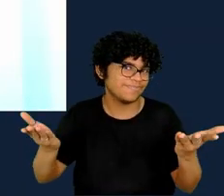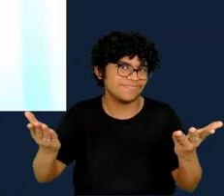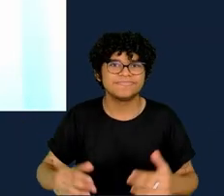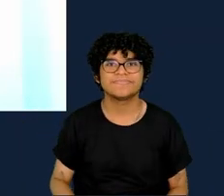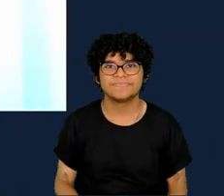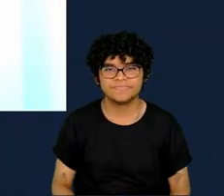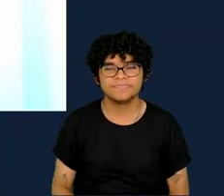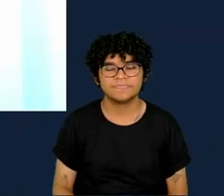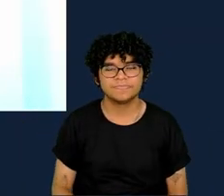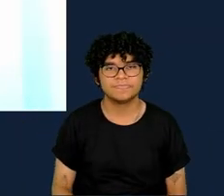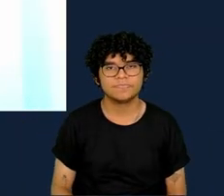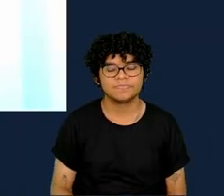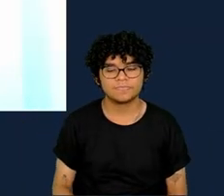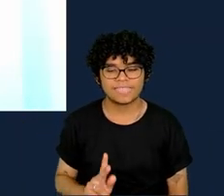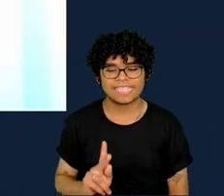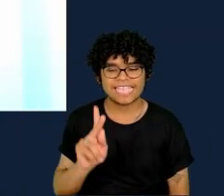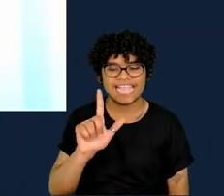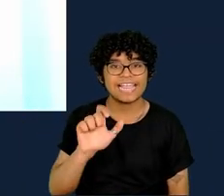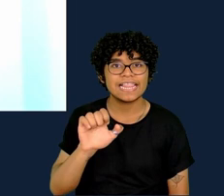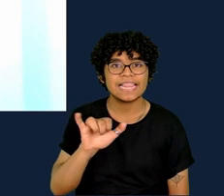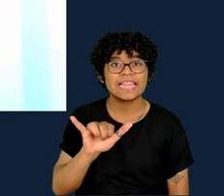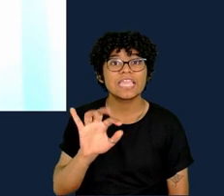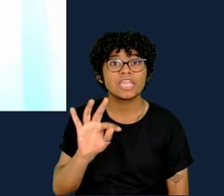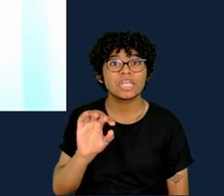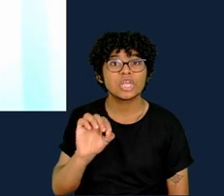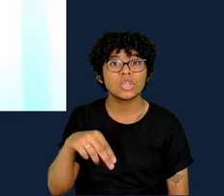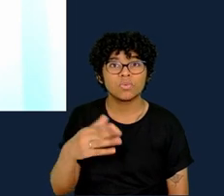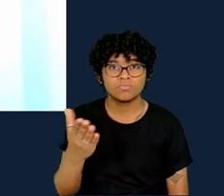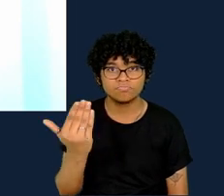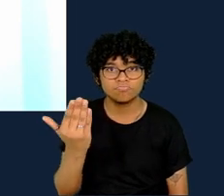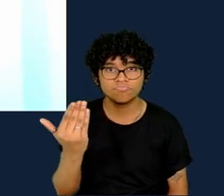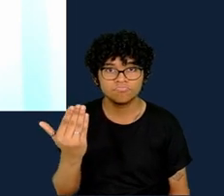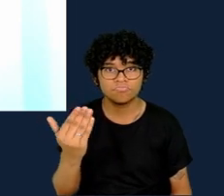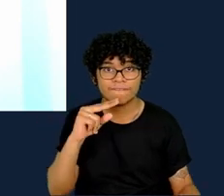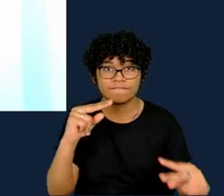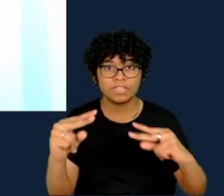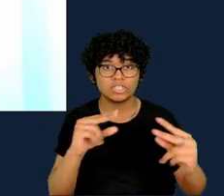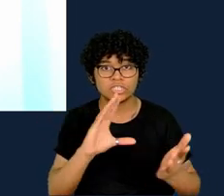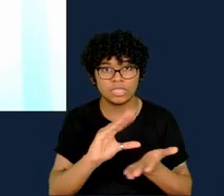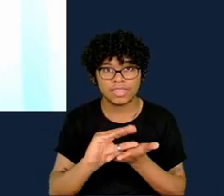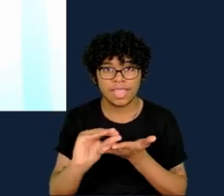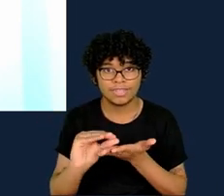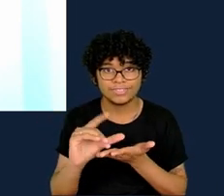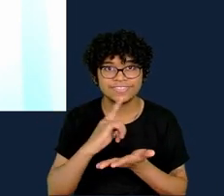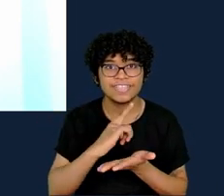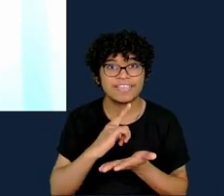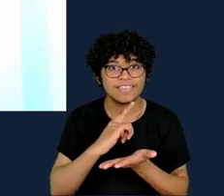Leiton, como é o trabalho de vocês na Grist? Tem muita visualização de dados? Como é?